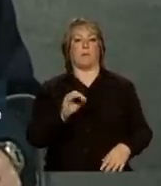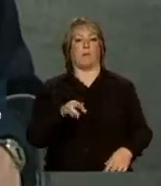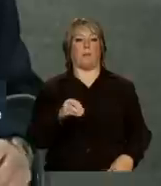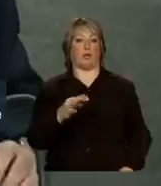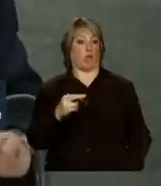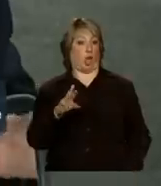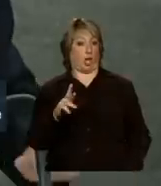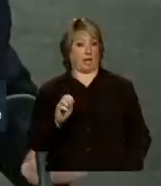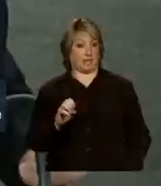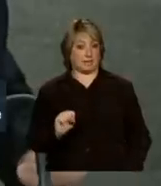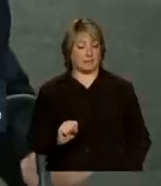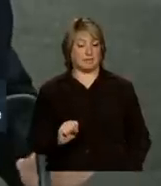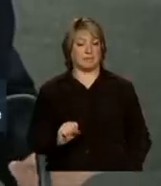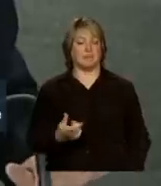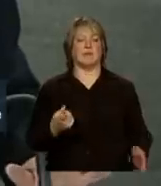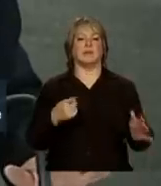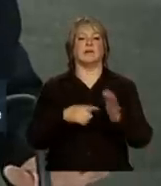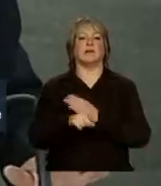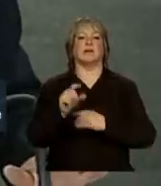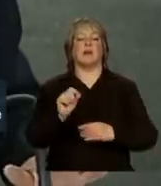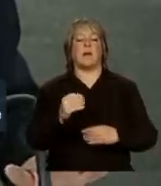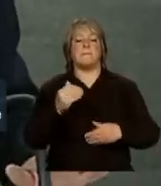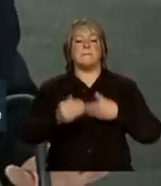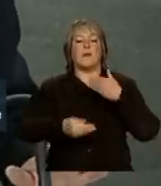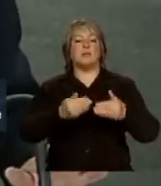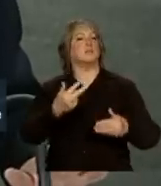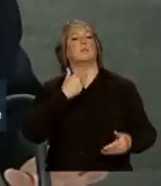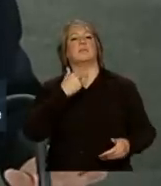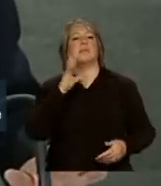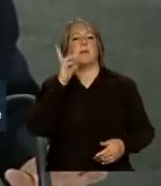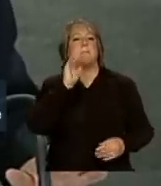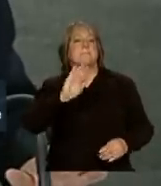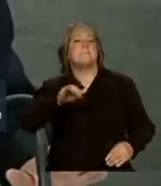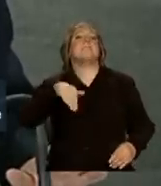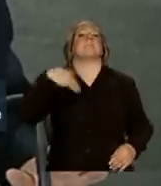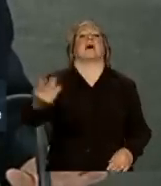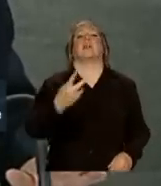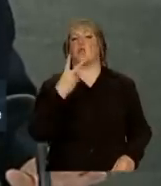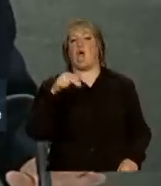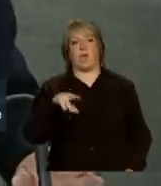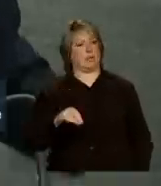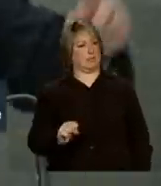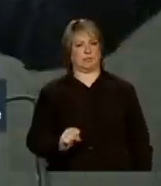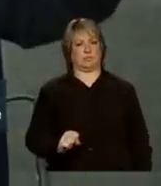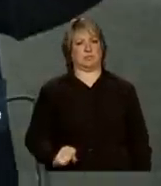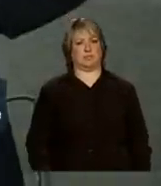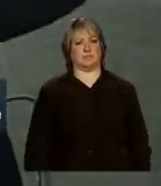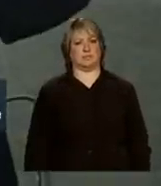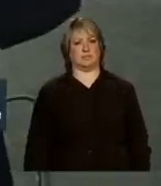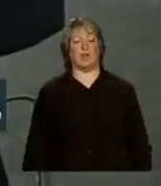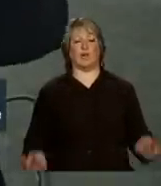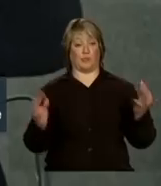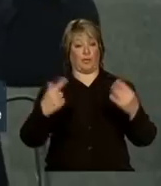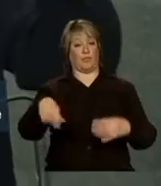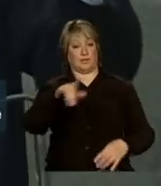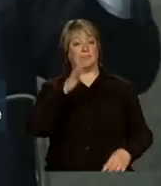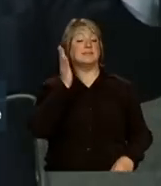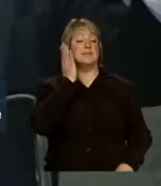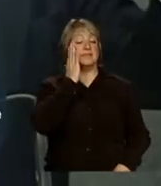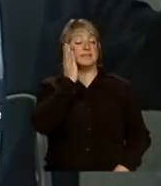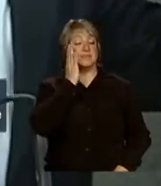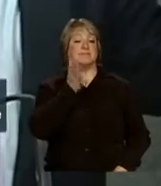assim entend nem um processo poderia demorar mais do que 2 anos todos vocês